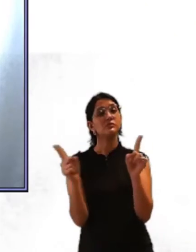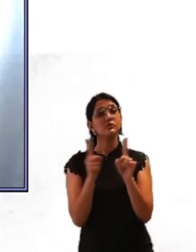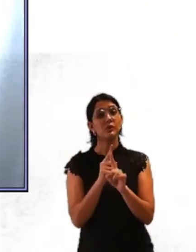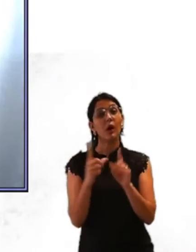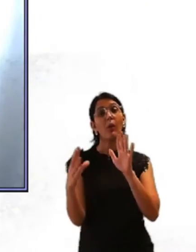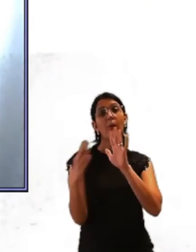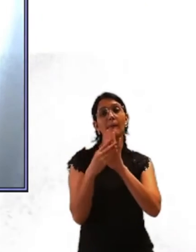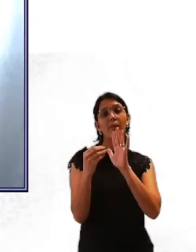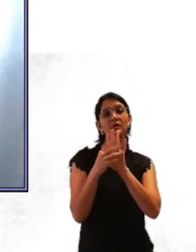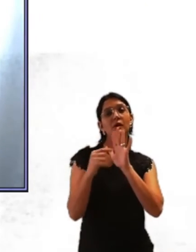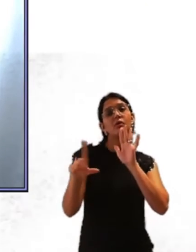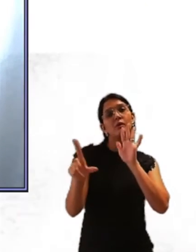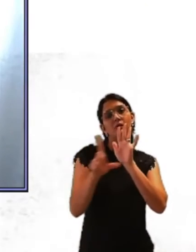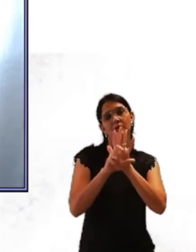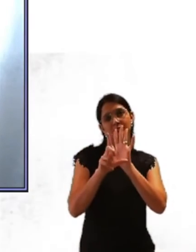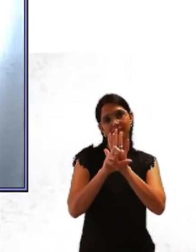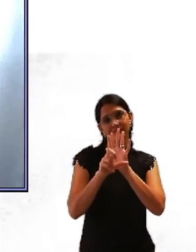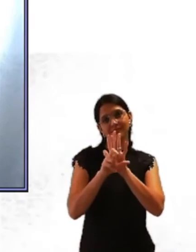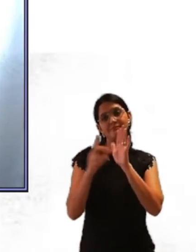assim,